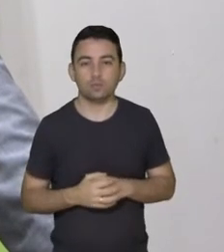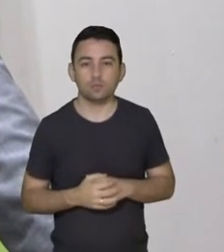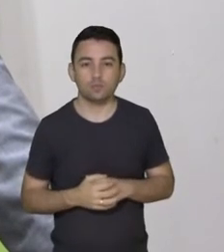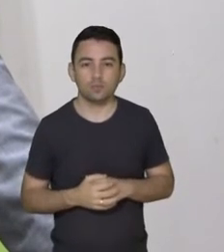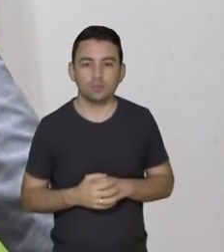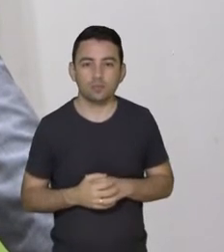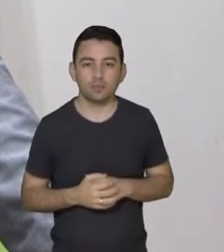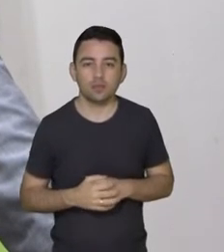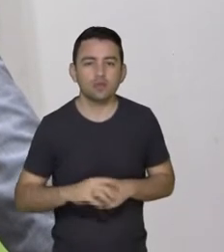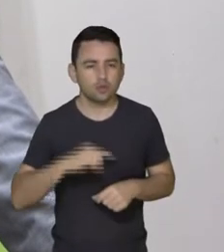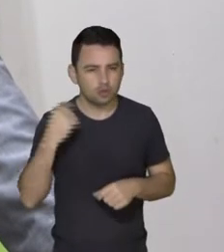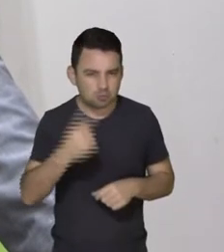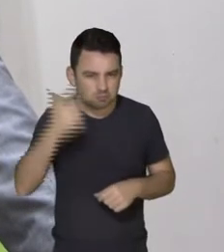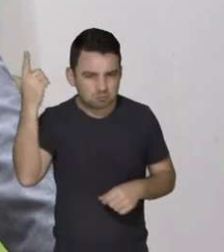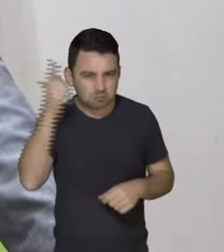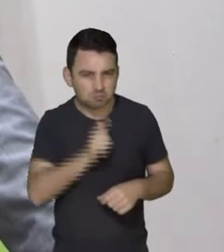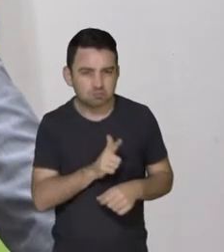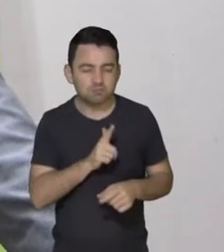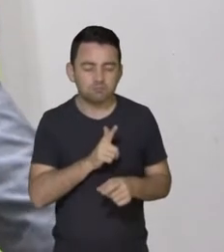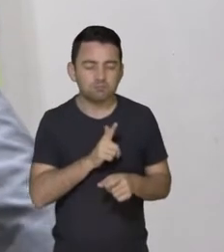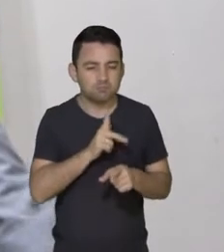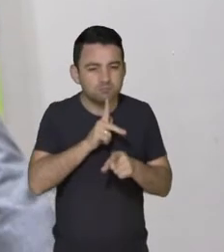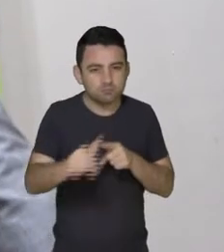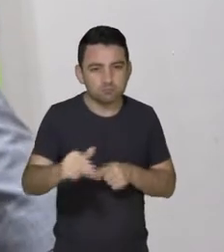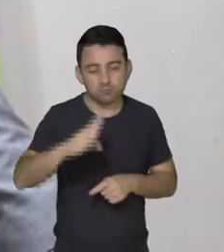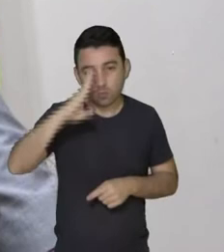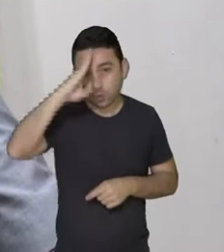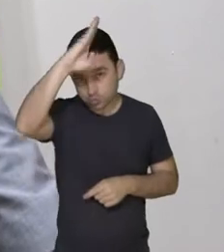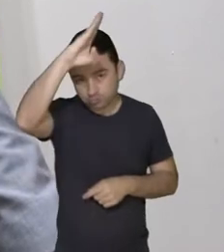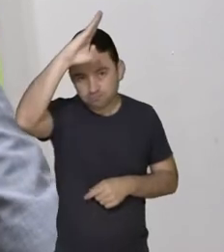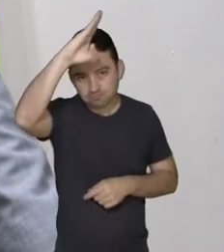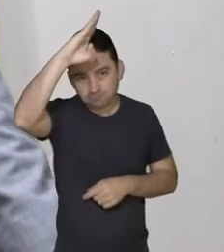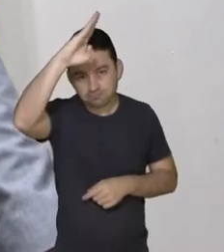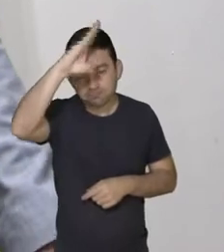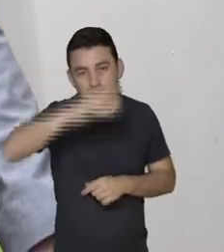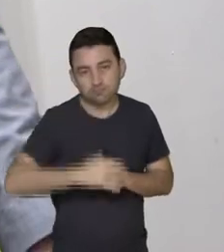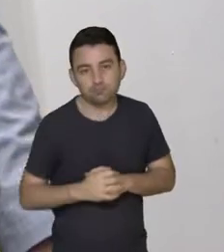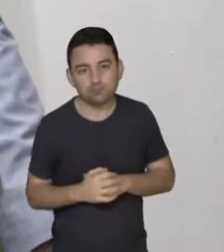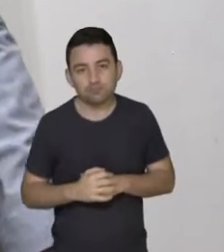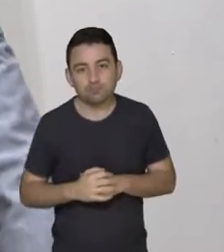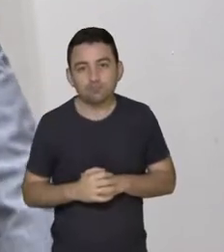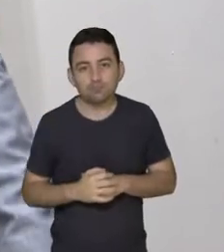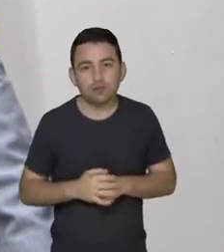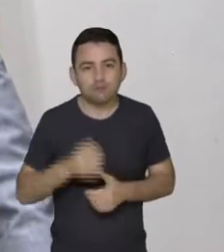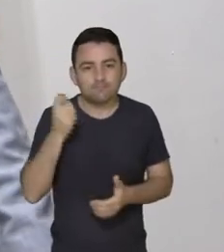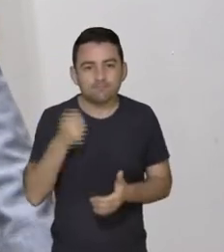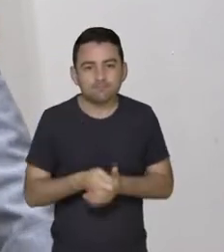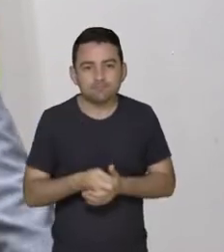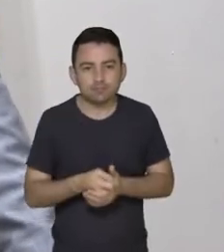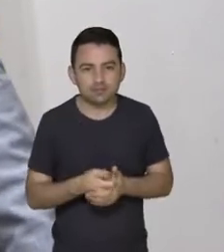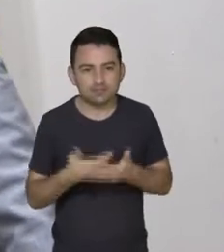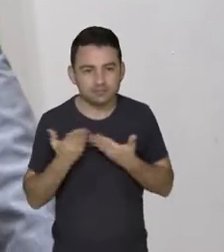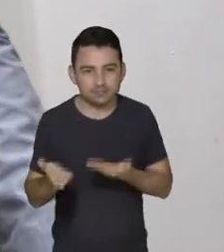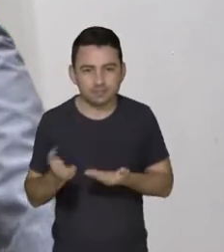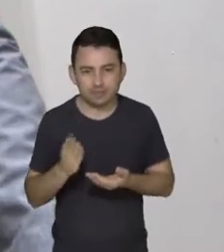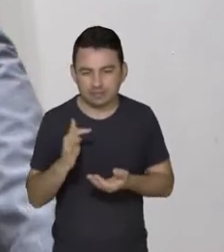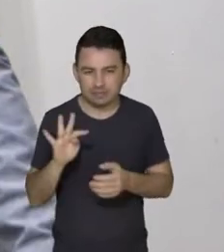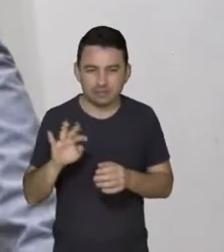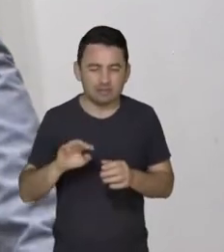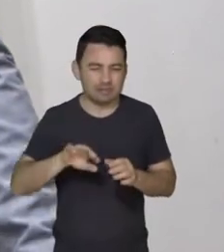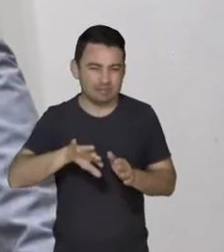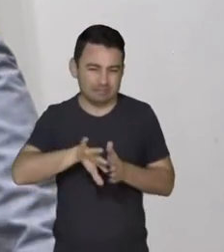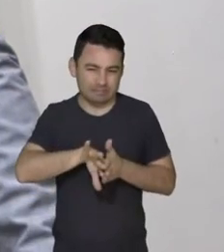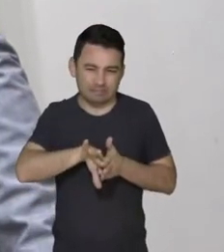quando nós fomos eleger o nosso presidente bolsonaro e julgar o partido das Trevas para sempre